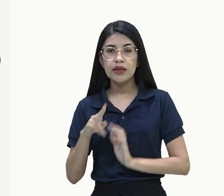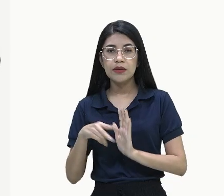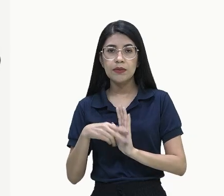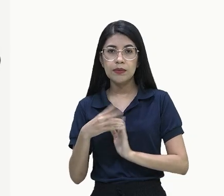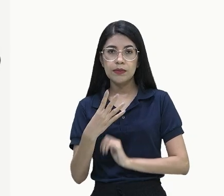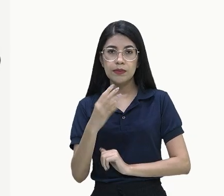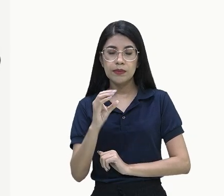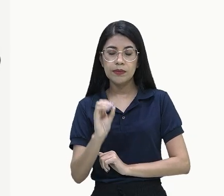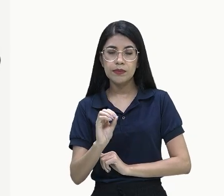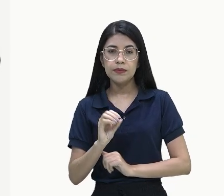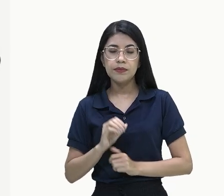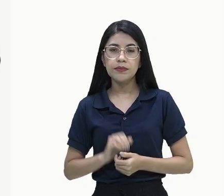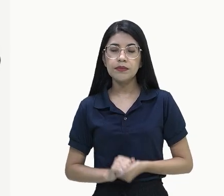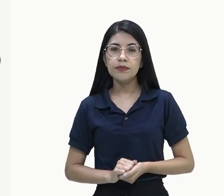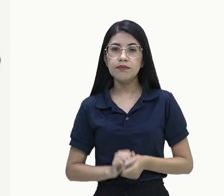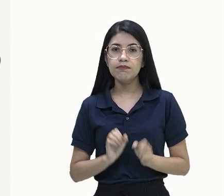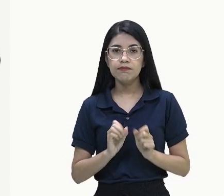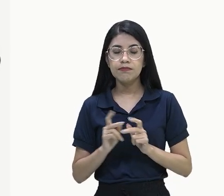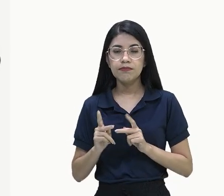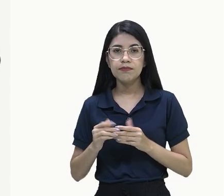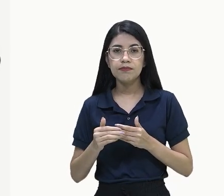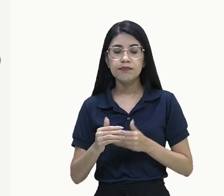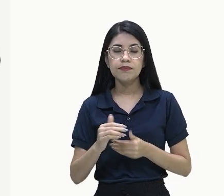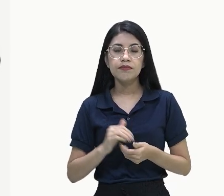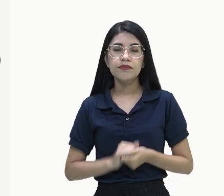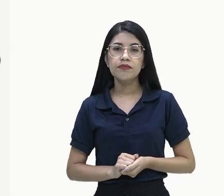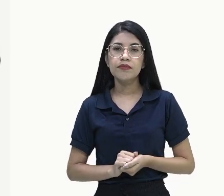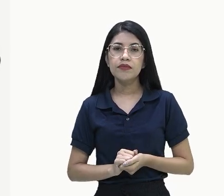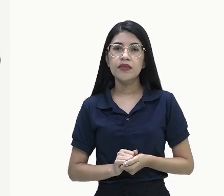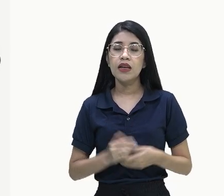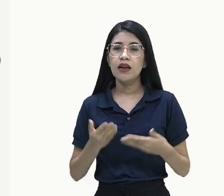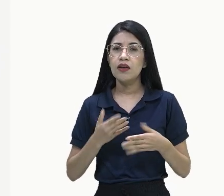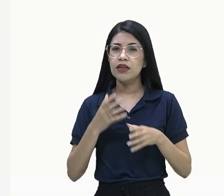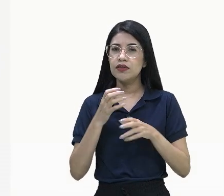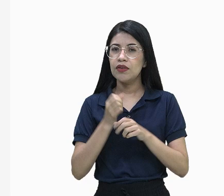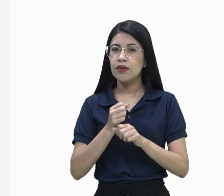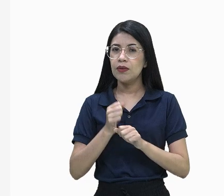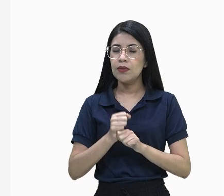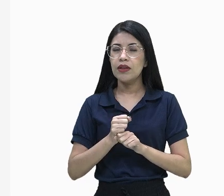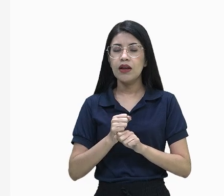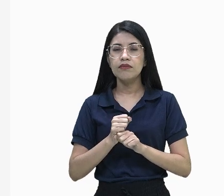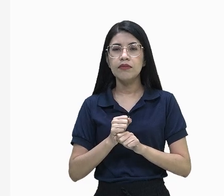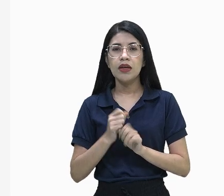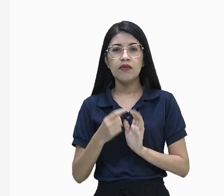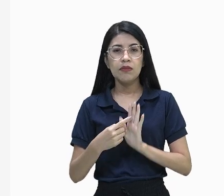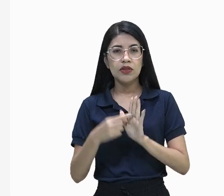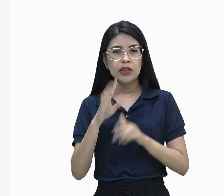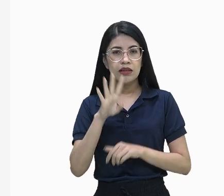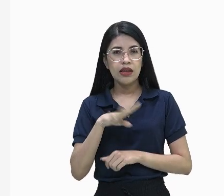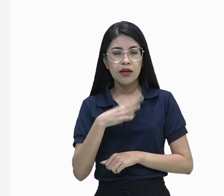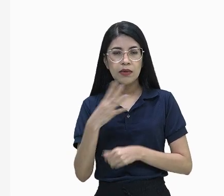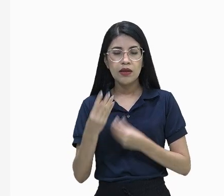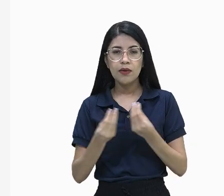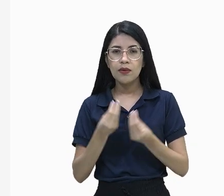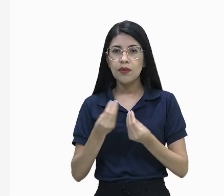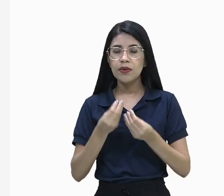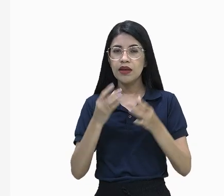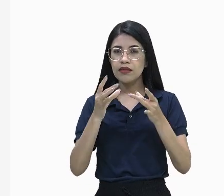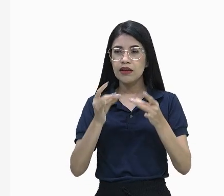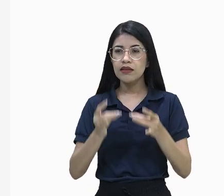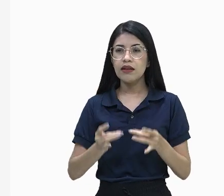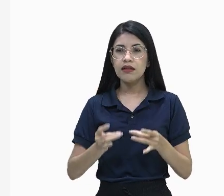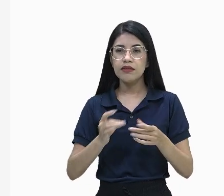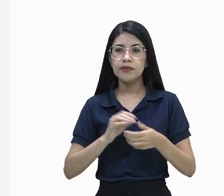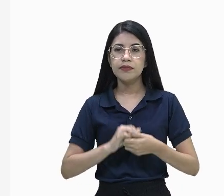40. Tudo bem? Bom, mas vamos fazer junto aqui uma tabela para nós entendermos melhor essa situação, problema? Vamos. Vejam